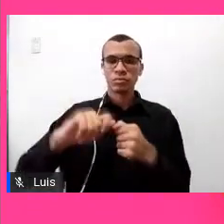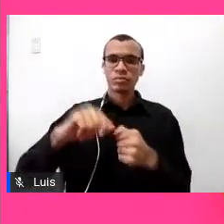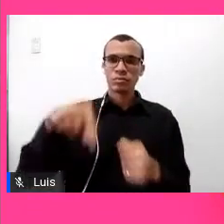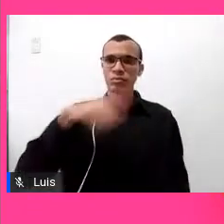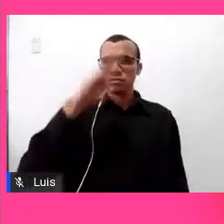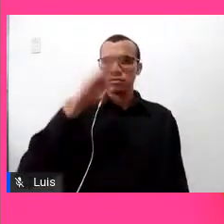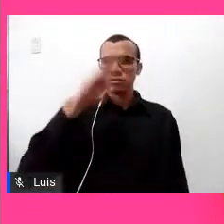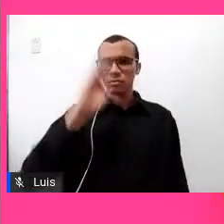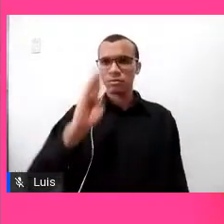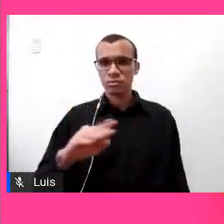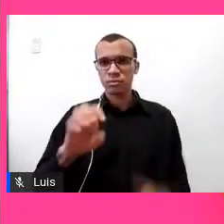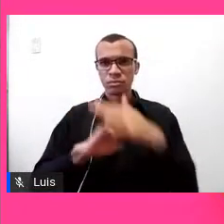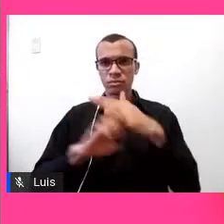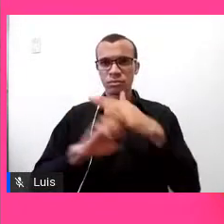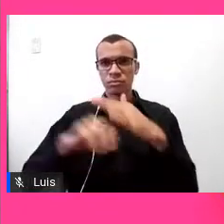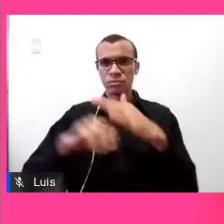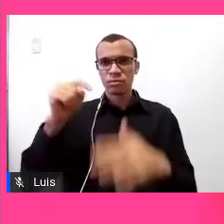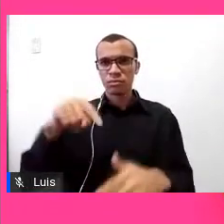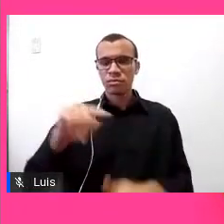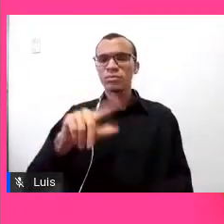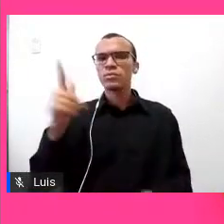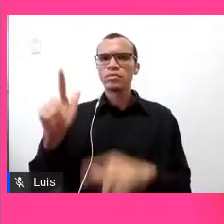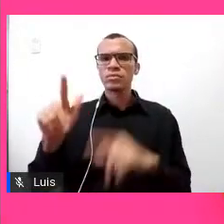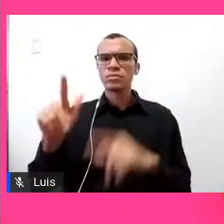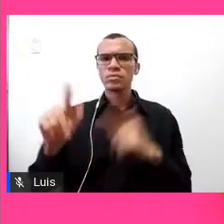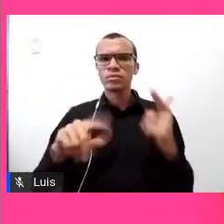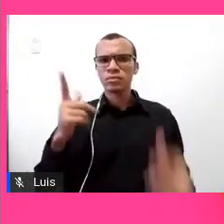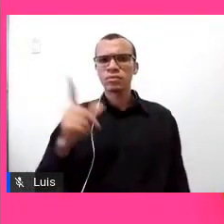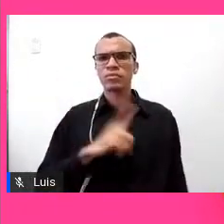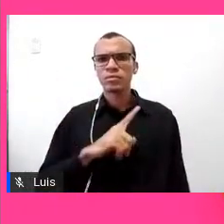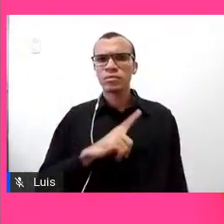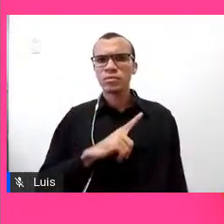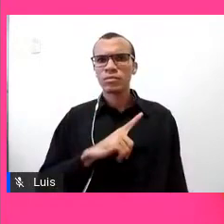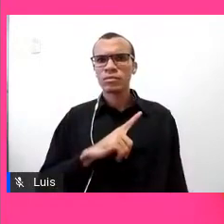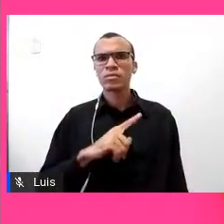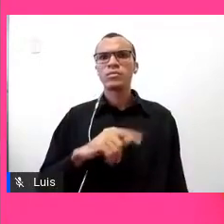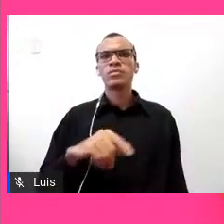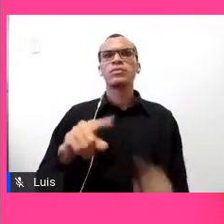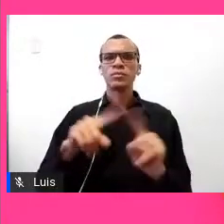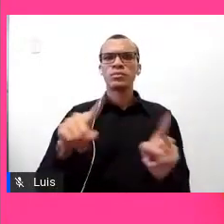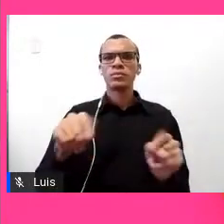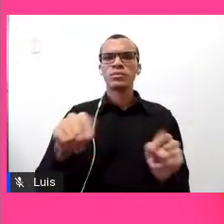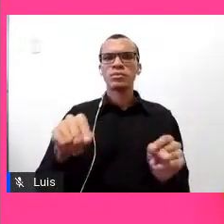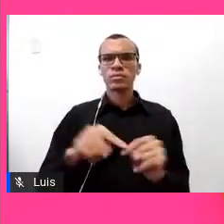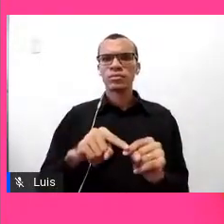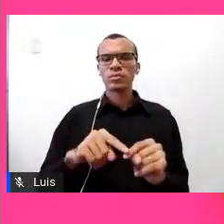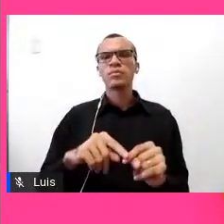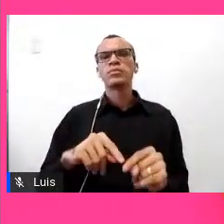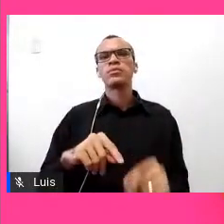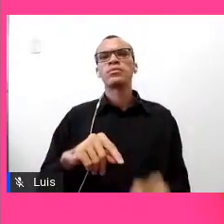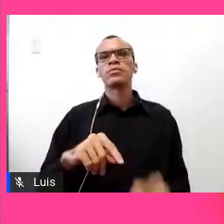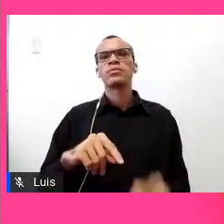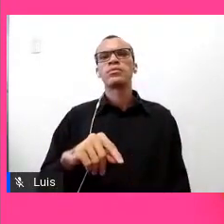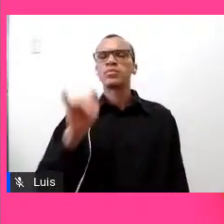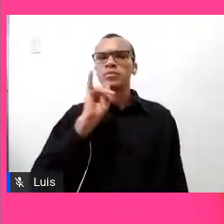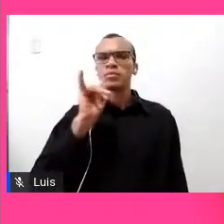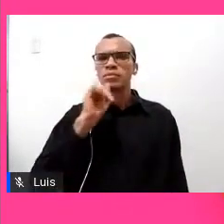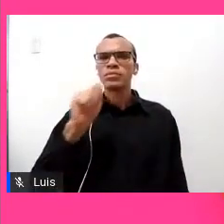nacional. E eu tenho outros modelos de placa de Arduino. Por exemplo,